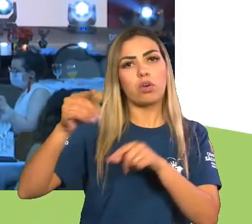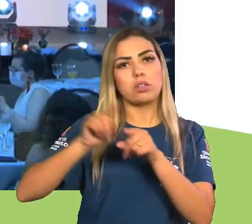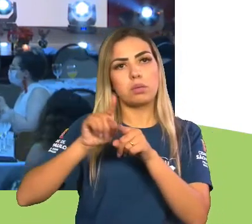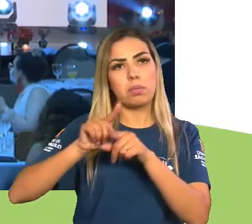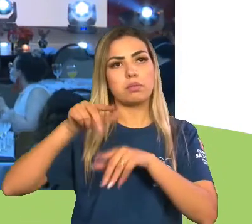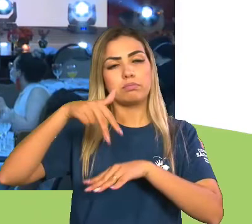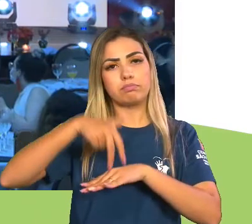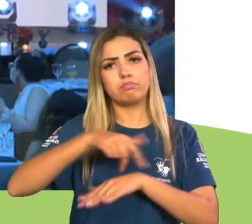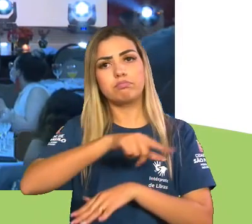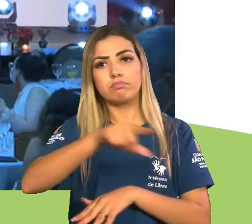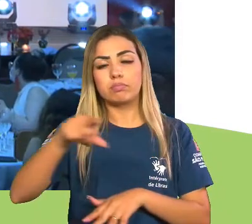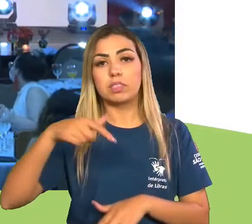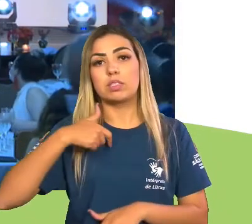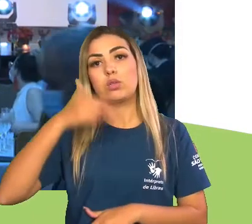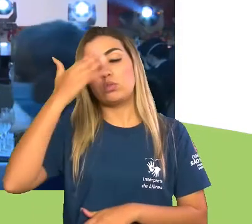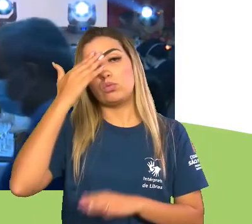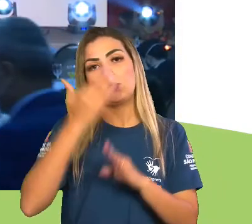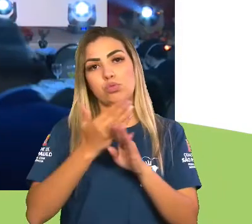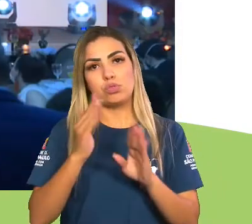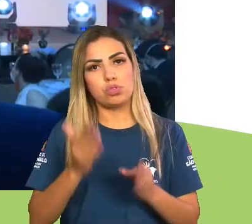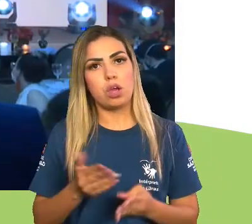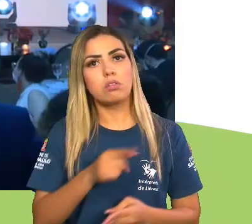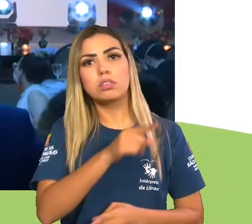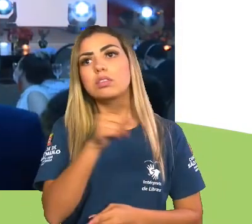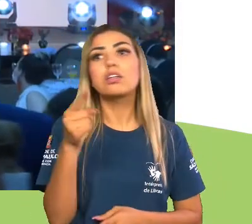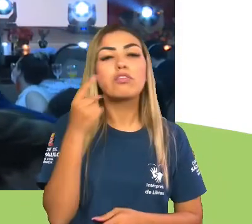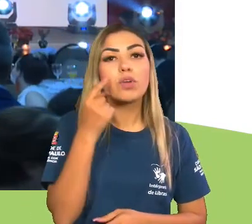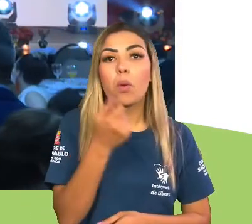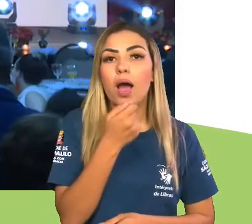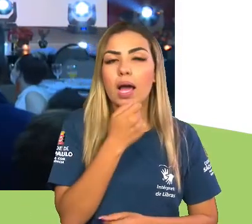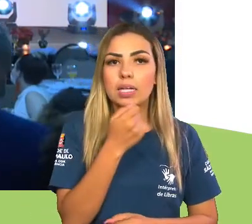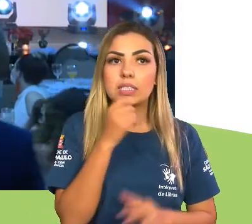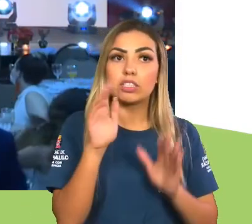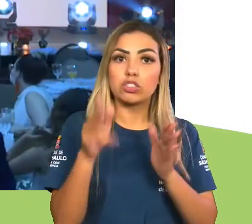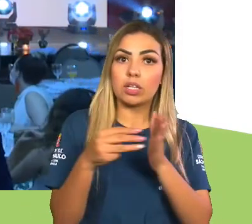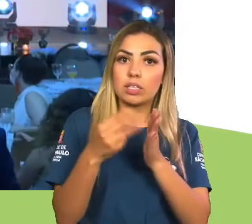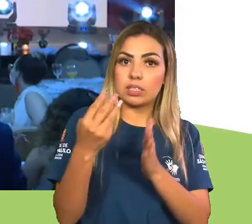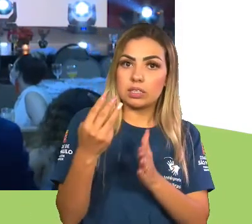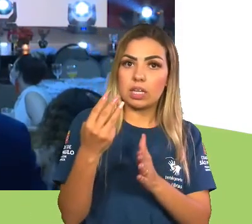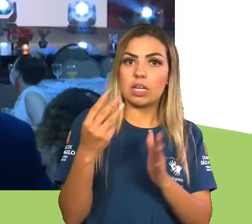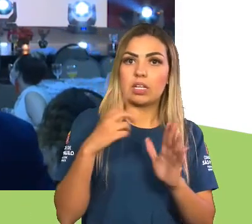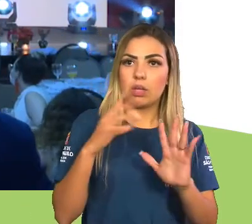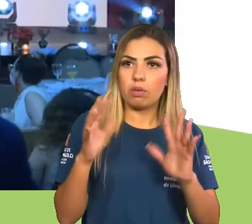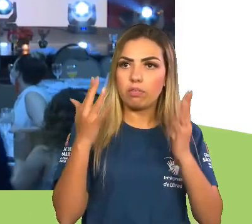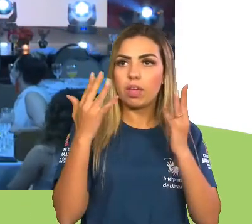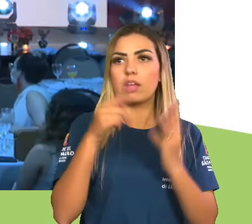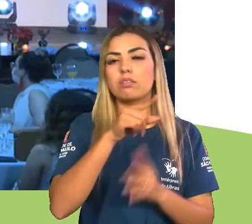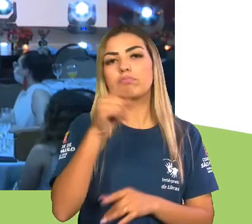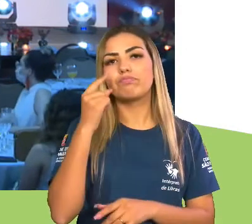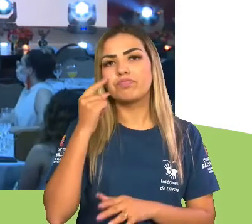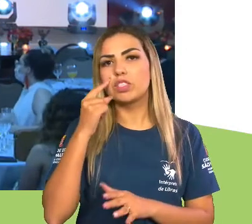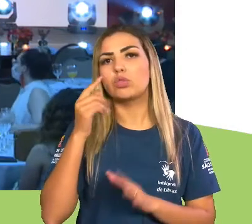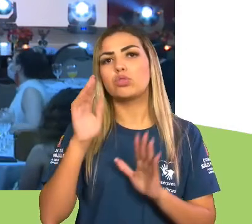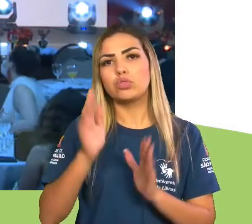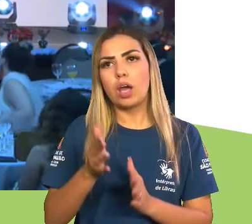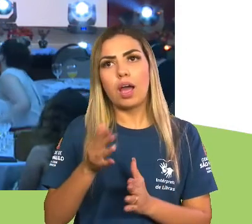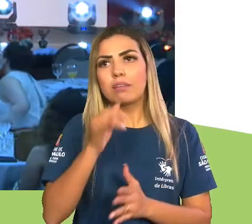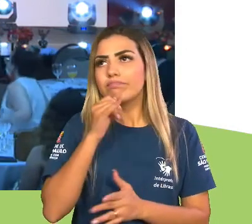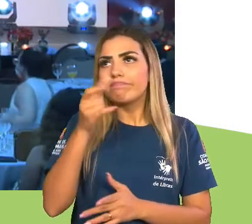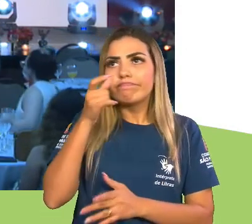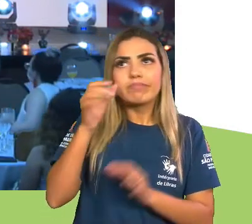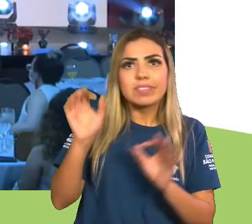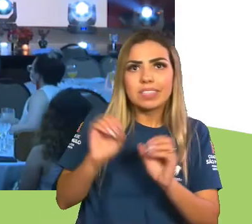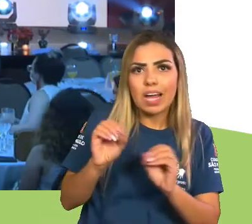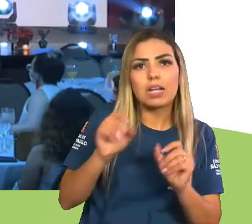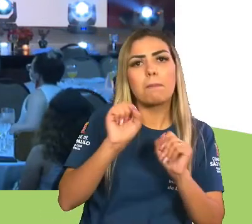aqui também fiquem sabendo, quem não acompanhou essa terceira noite de evento, quem perdeu a primeira e a segunda, depois é só entrar